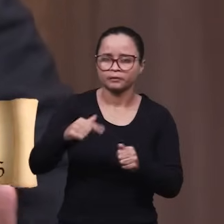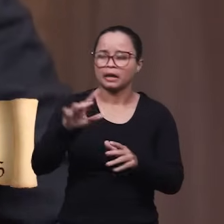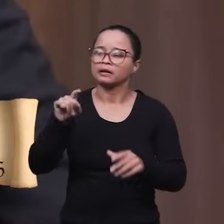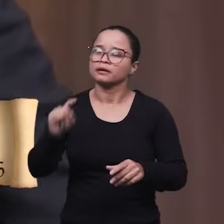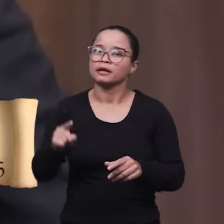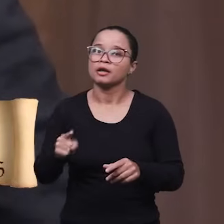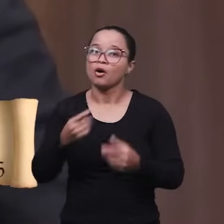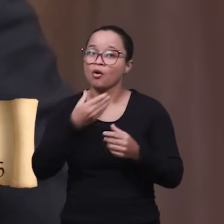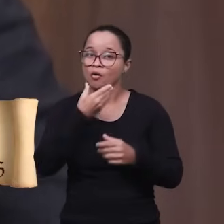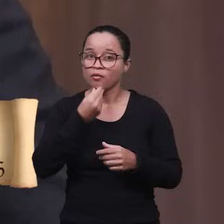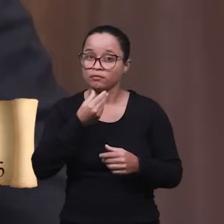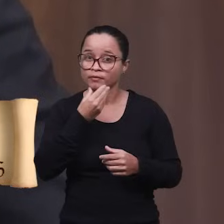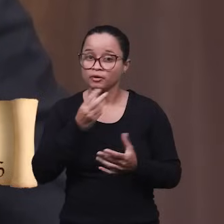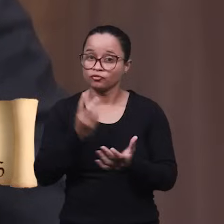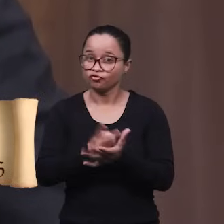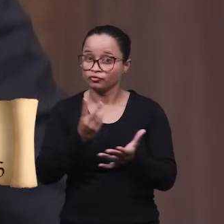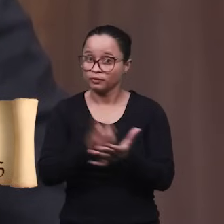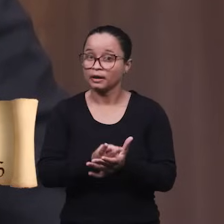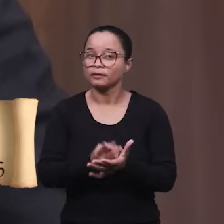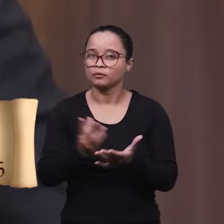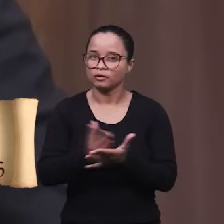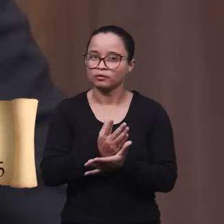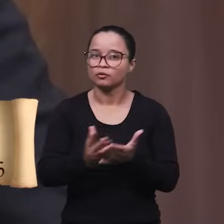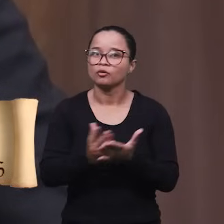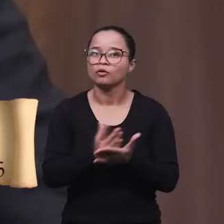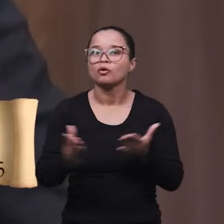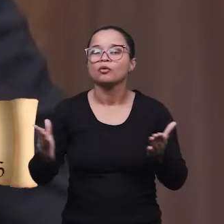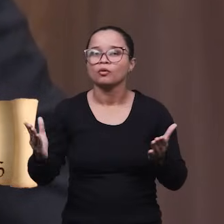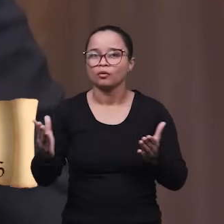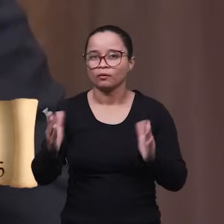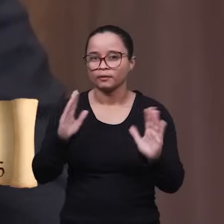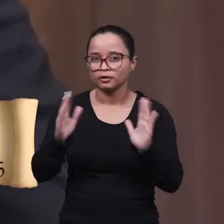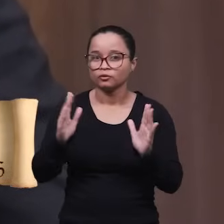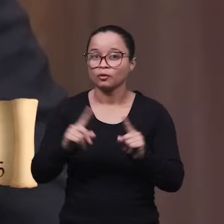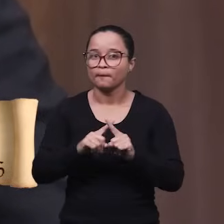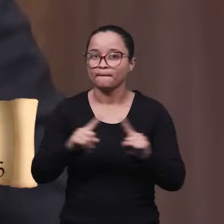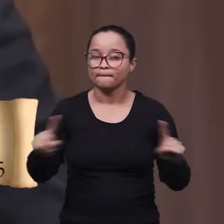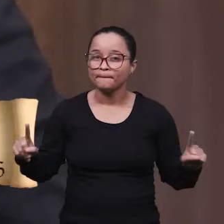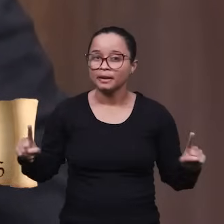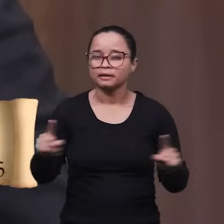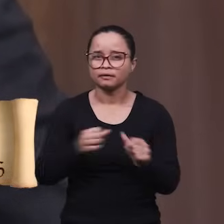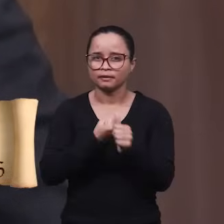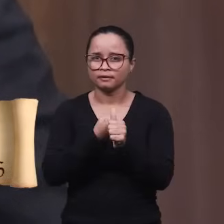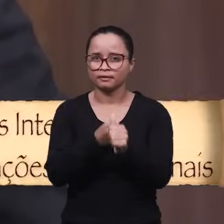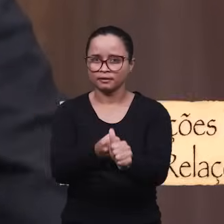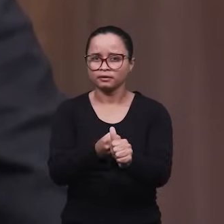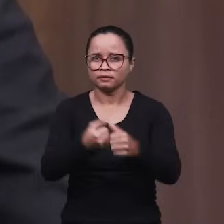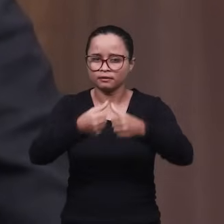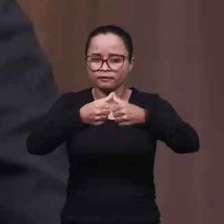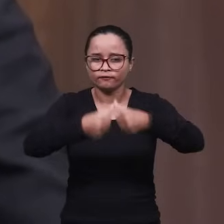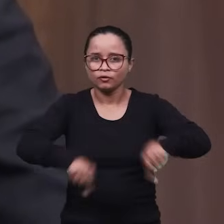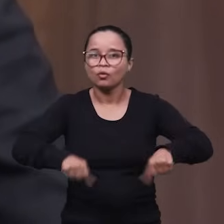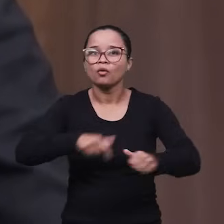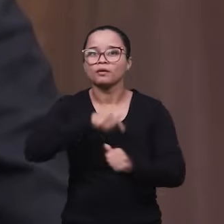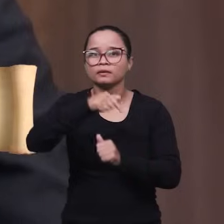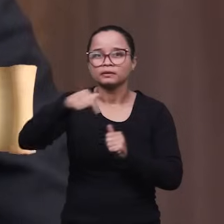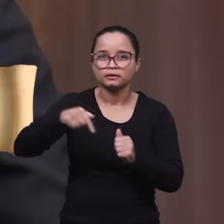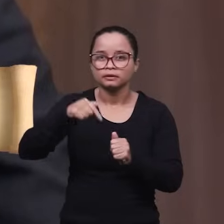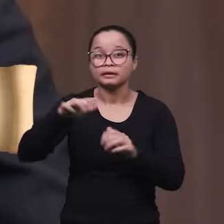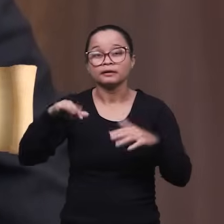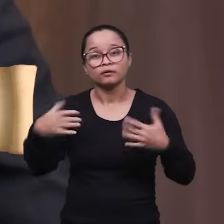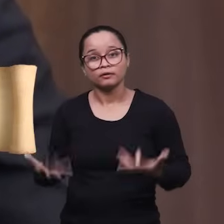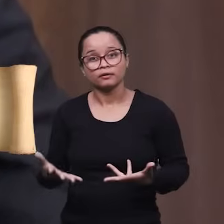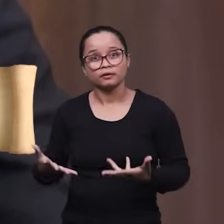porém, Silas permaneceu em Antioquia. E isso acaba sendo uma providência